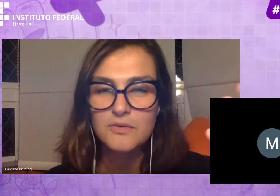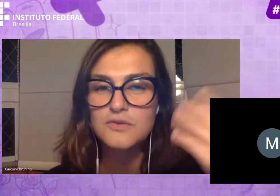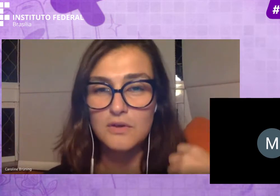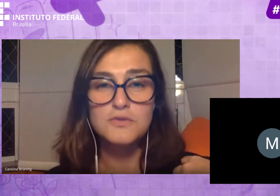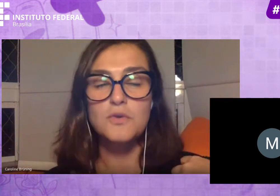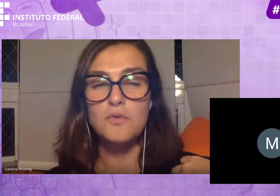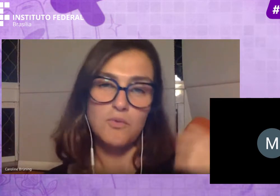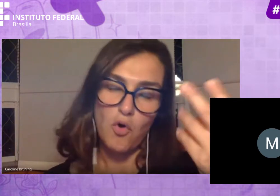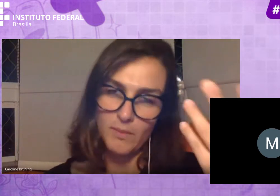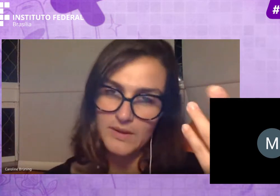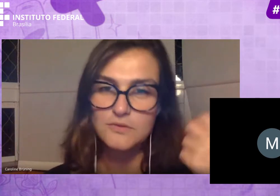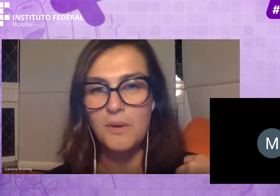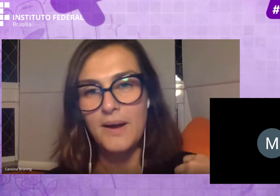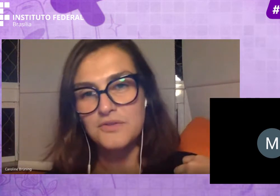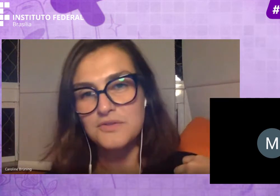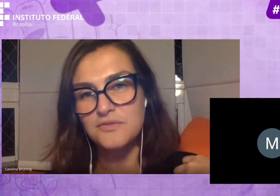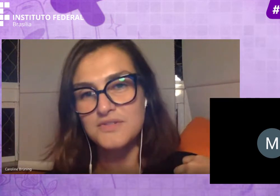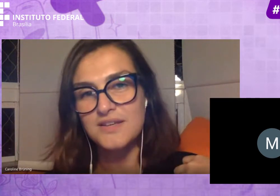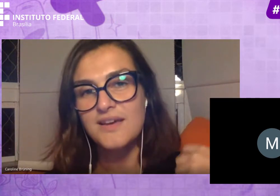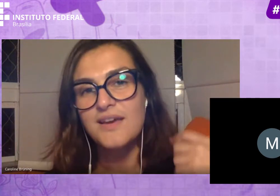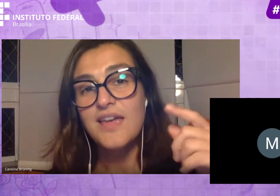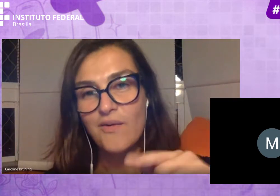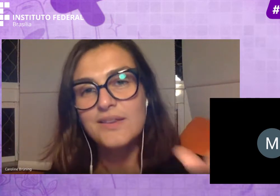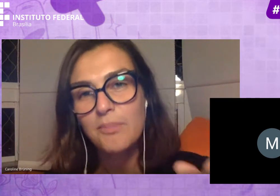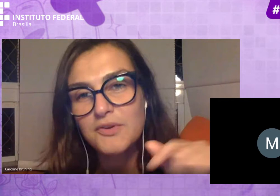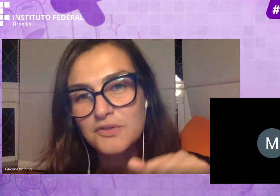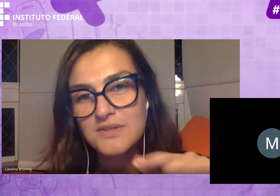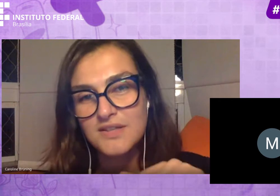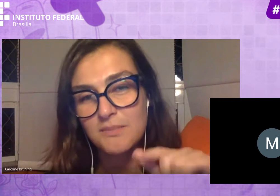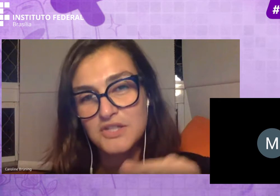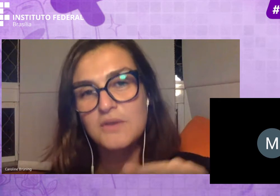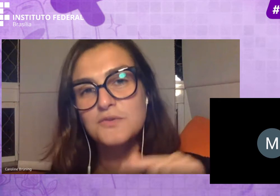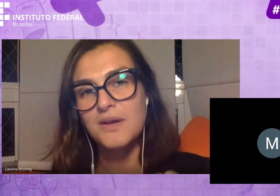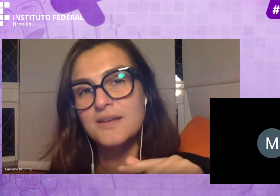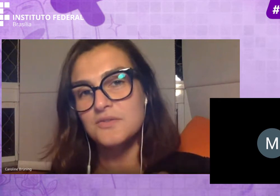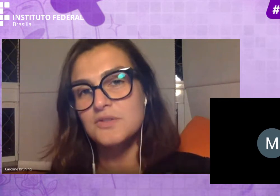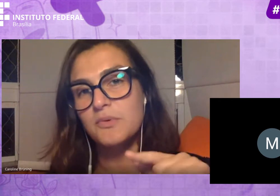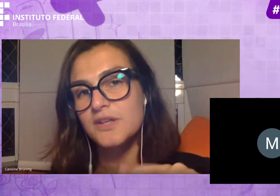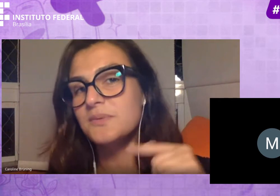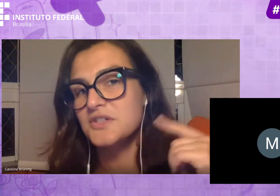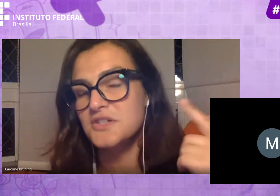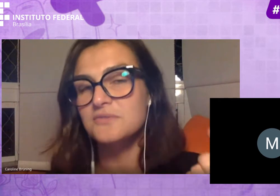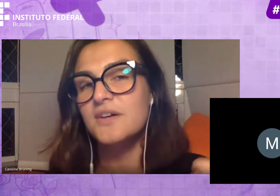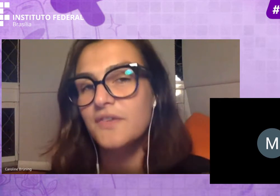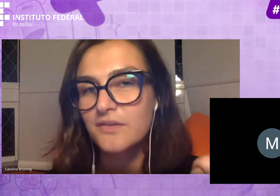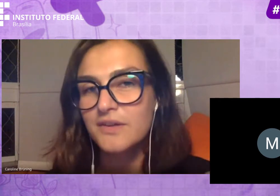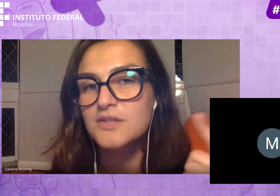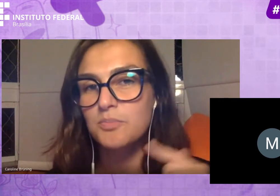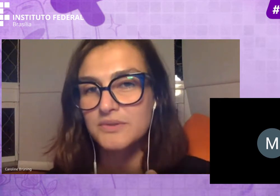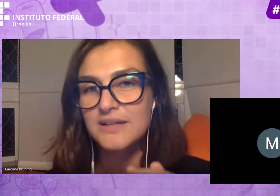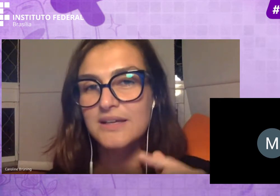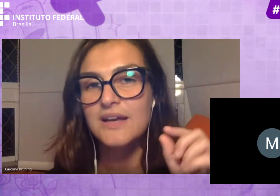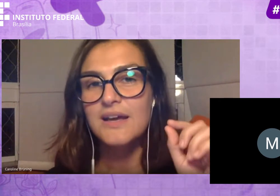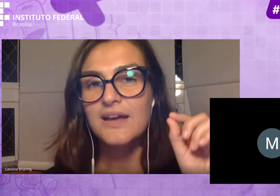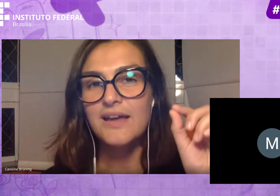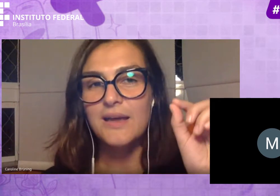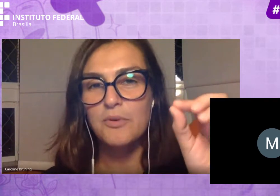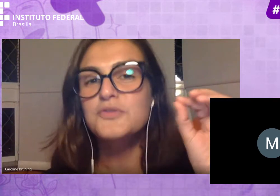e eu sou homem e estou abaixo de você, eu ainda posso mexer com a sua relação de poder, porque a gente não está falando aqui de